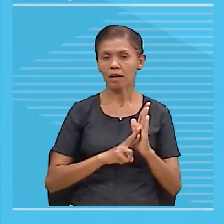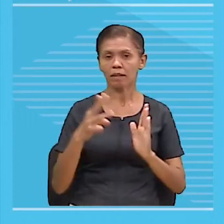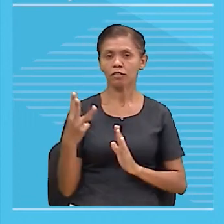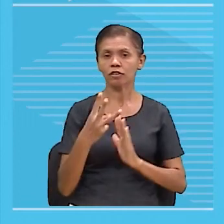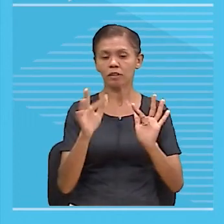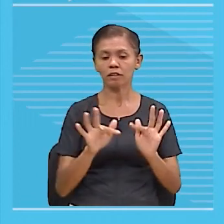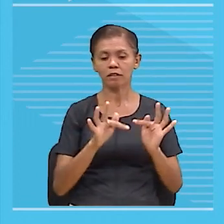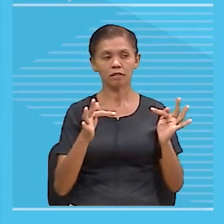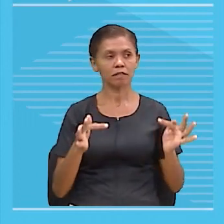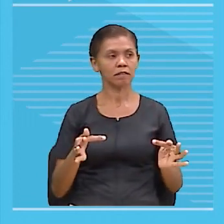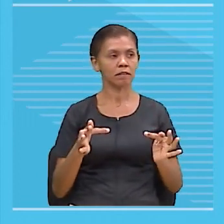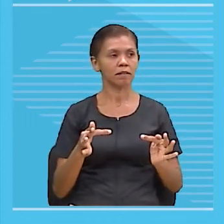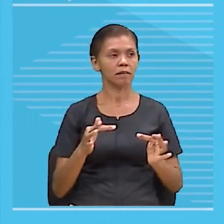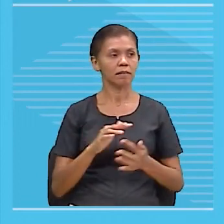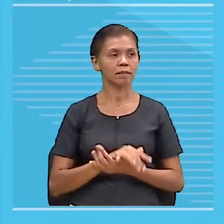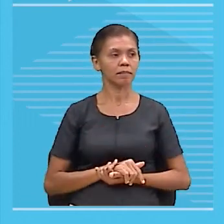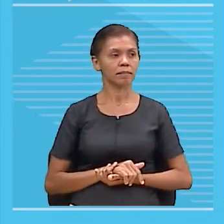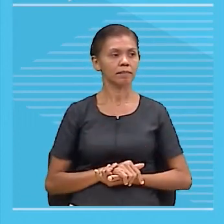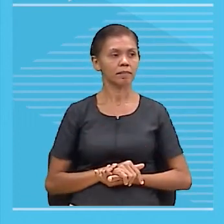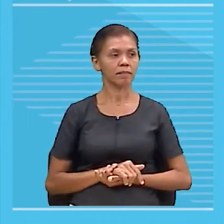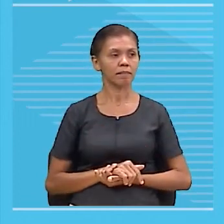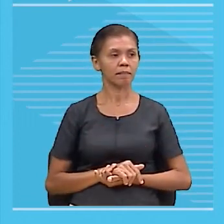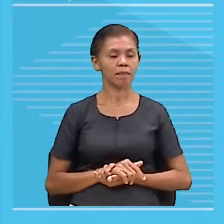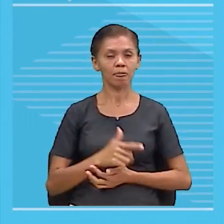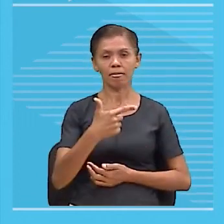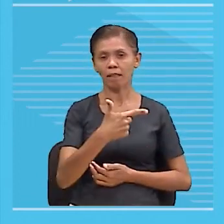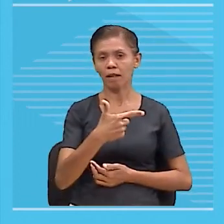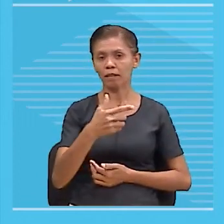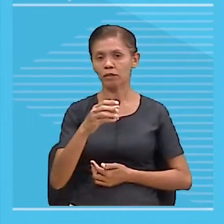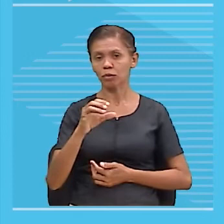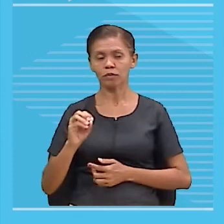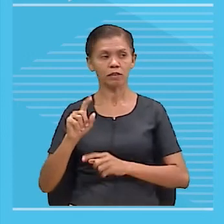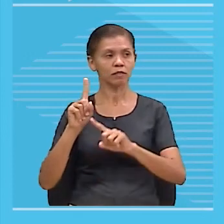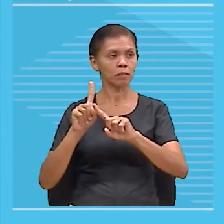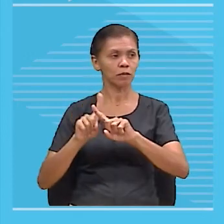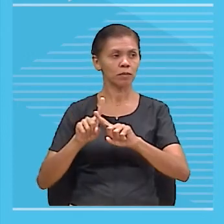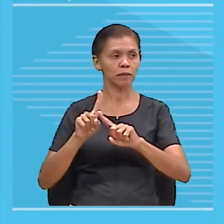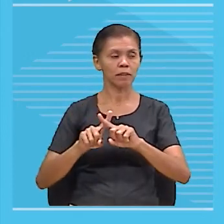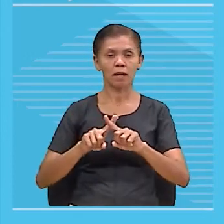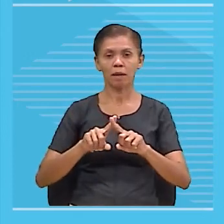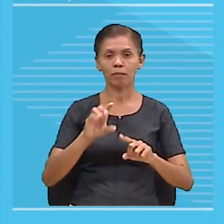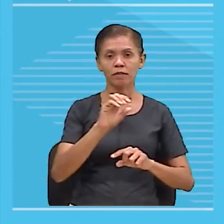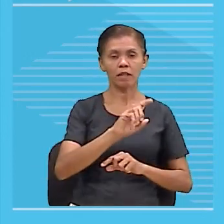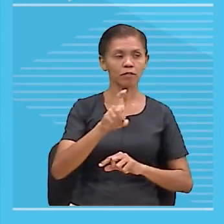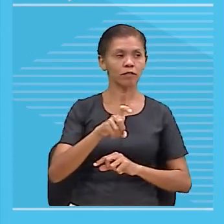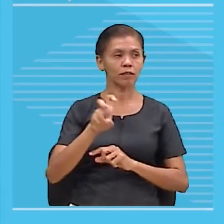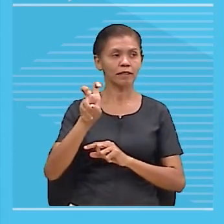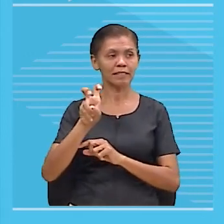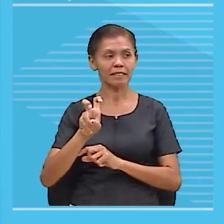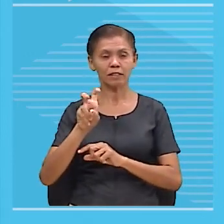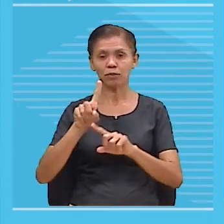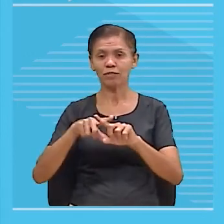200 multiplica todo esse termo à esquerda da igualdade e a quantidade de